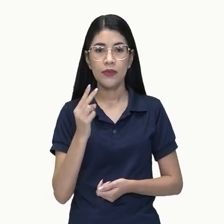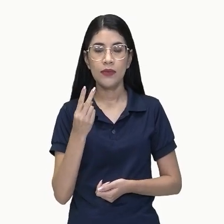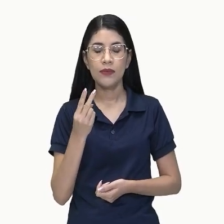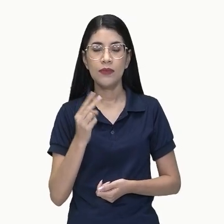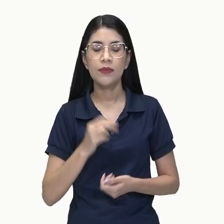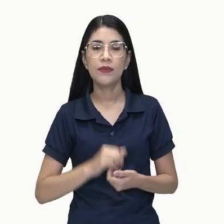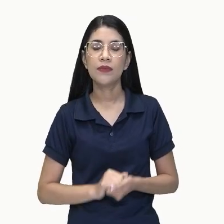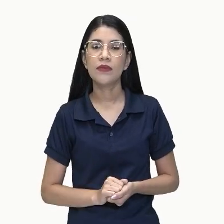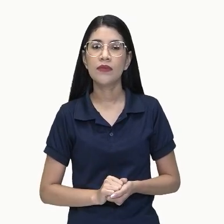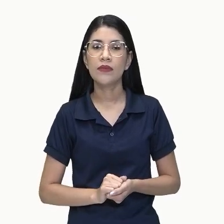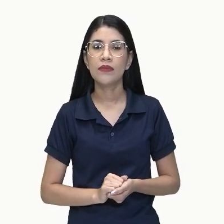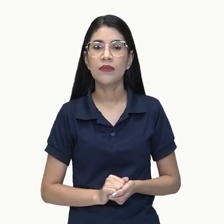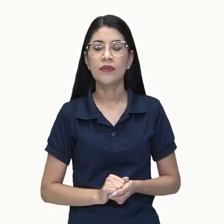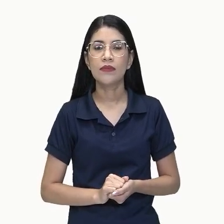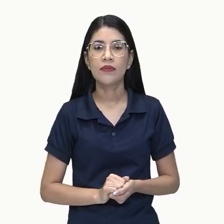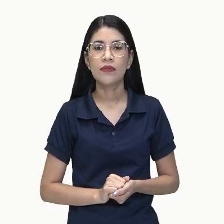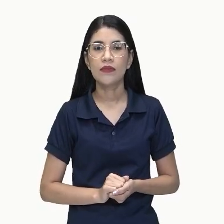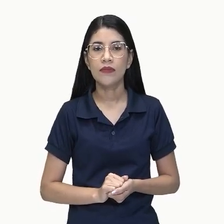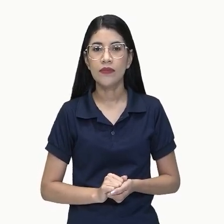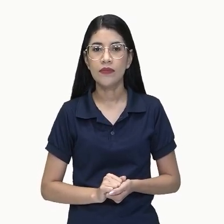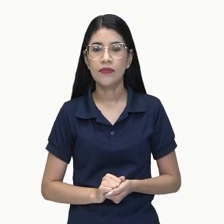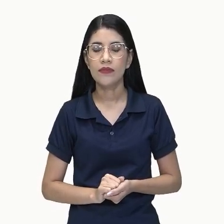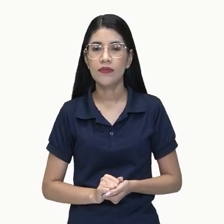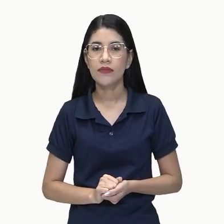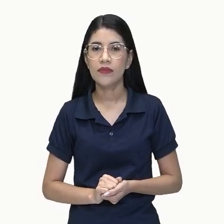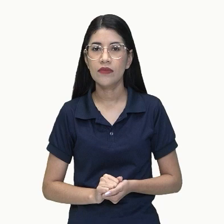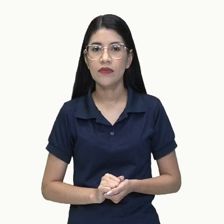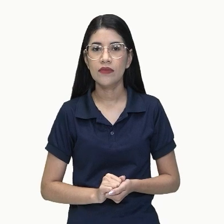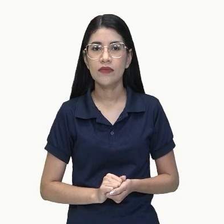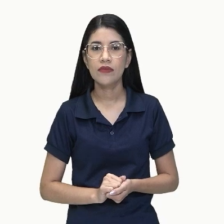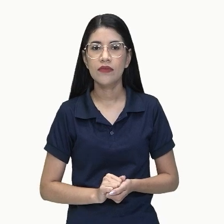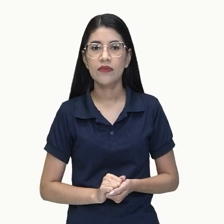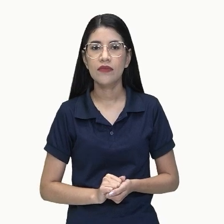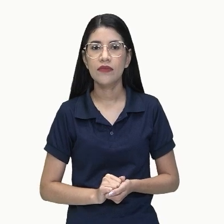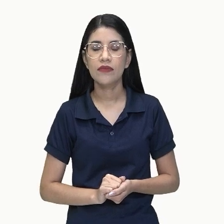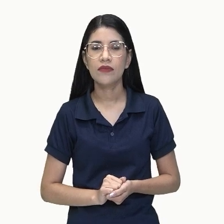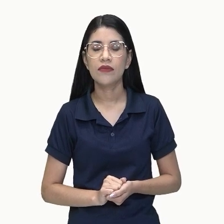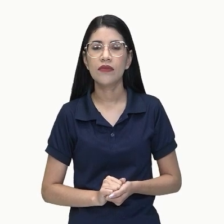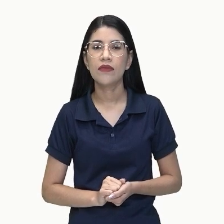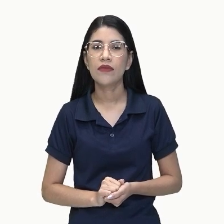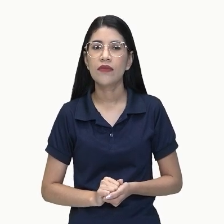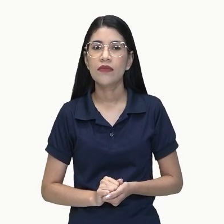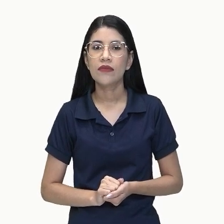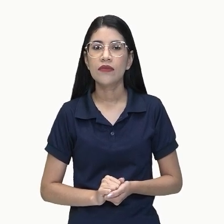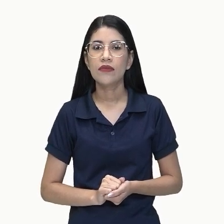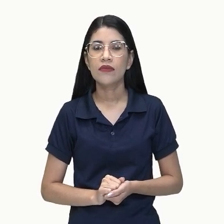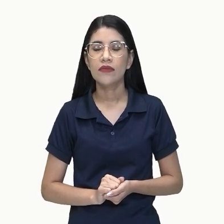Ele apresenta 4 hidrogênios ionizáveis na fórmula.